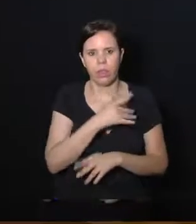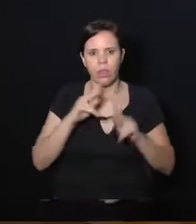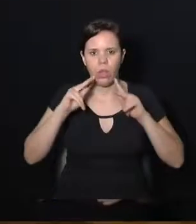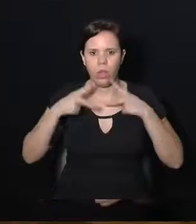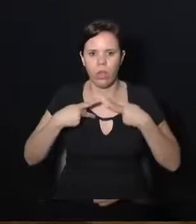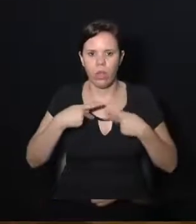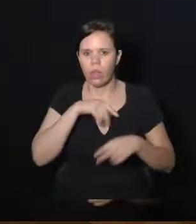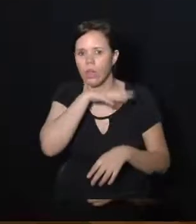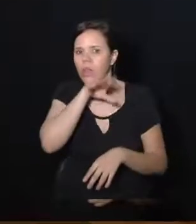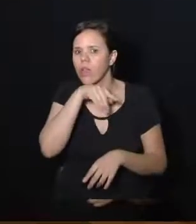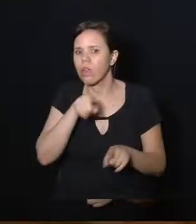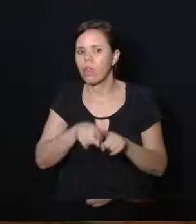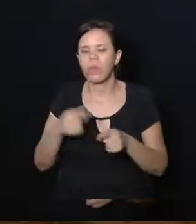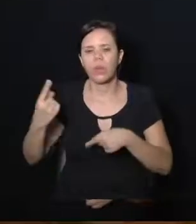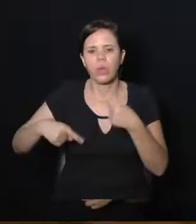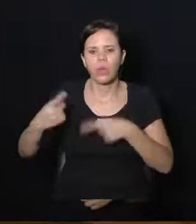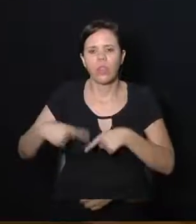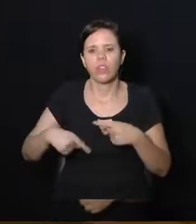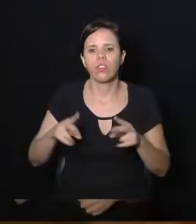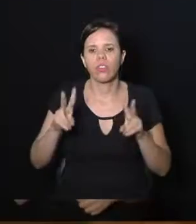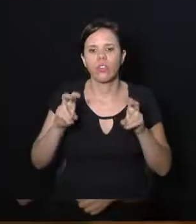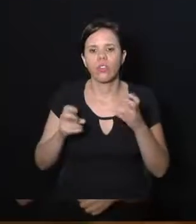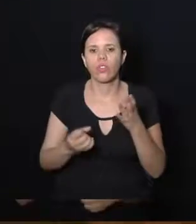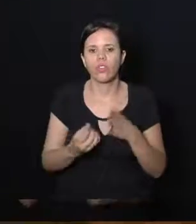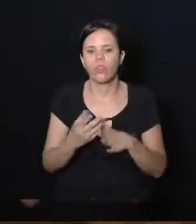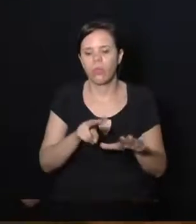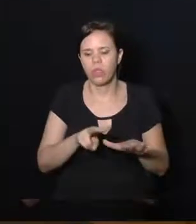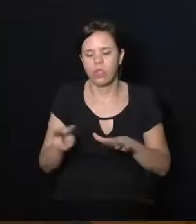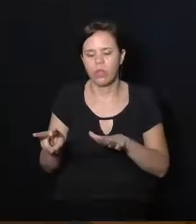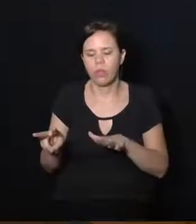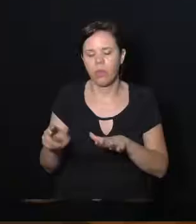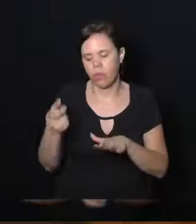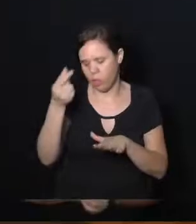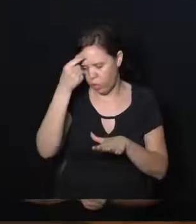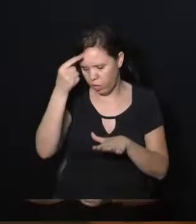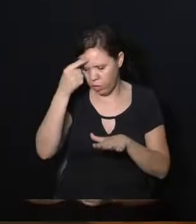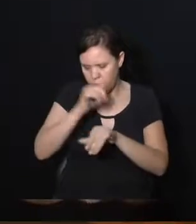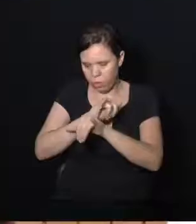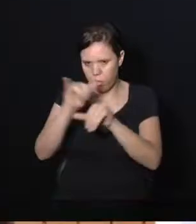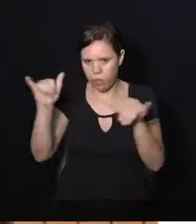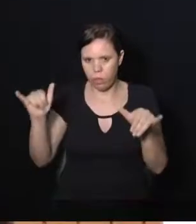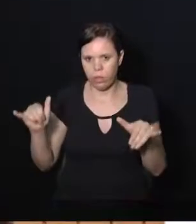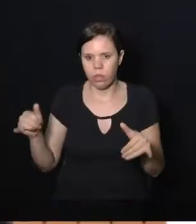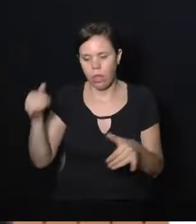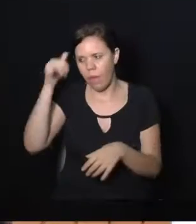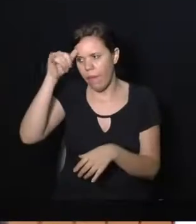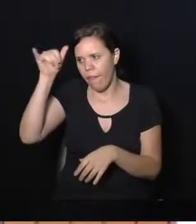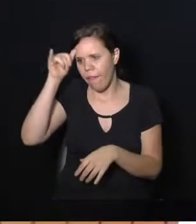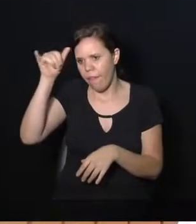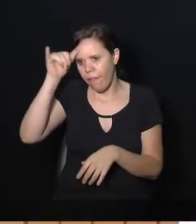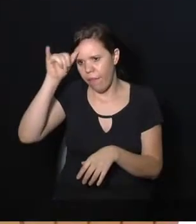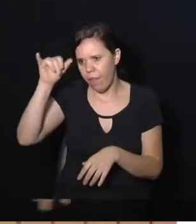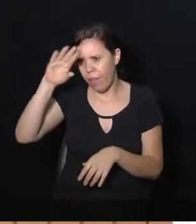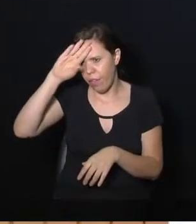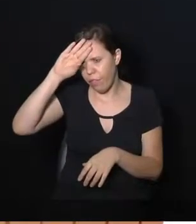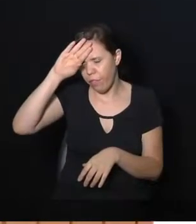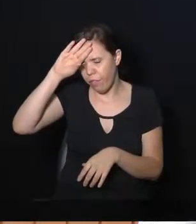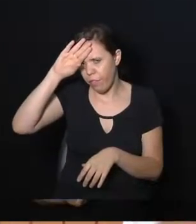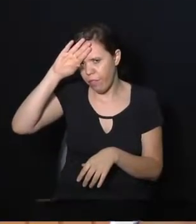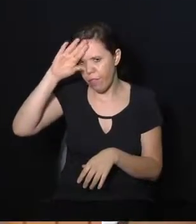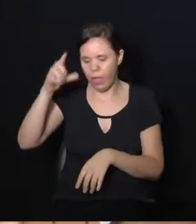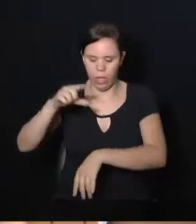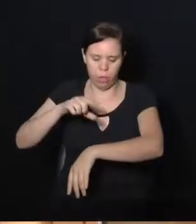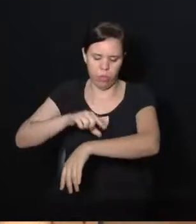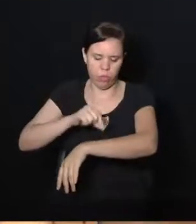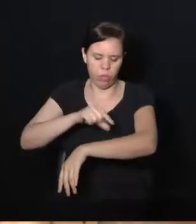e animal para discutir sobre a criação de uma semana de conscientização e prevenção sobre a febre maculosa.